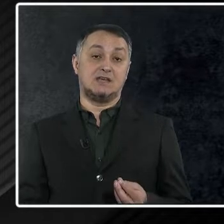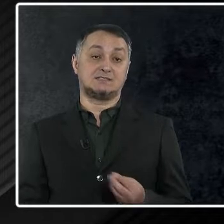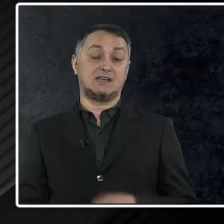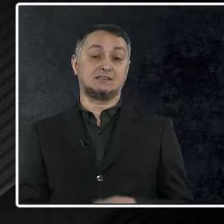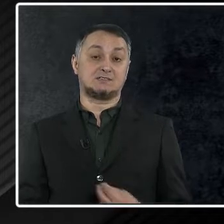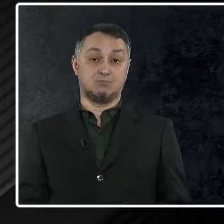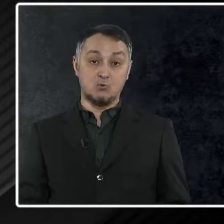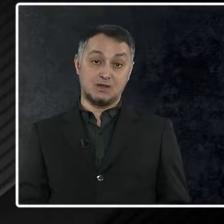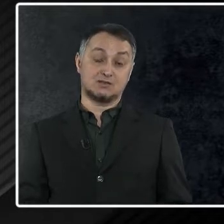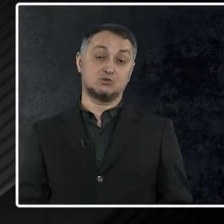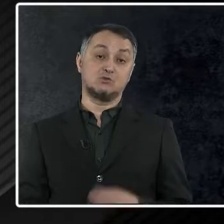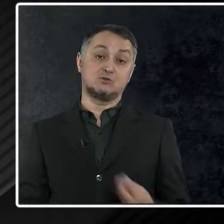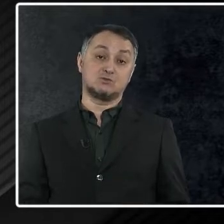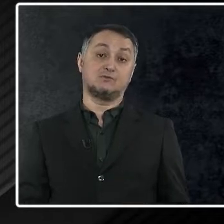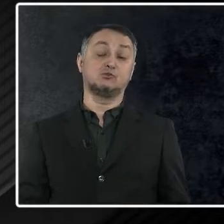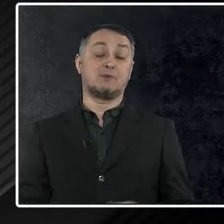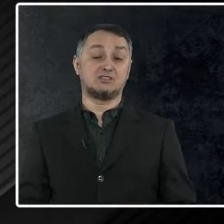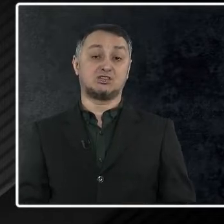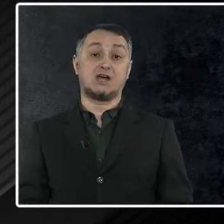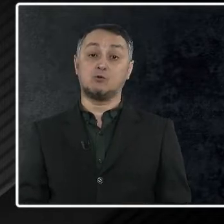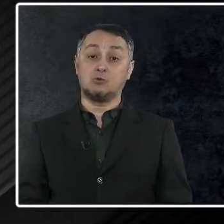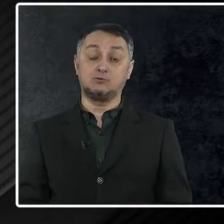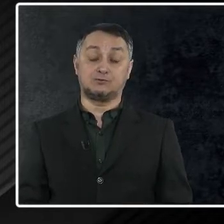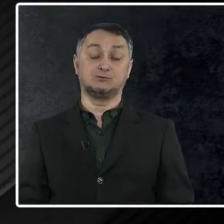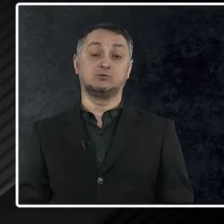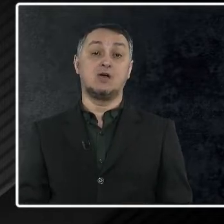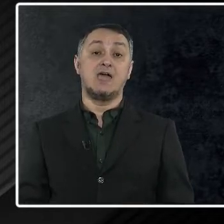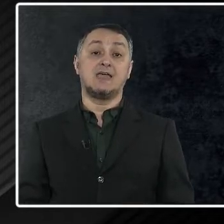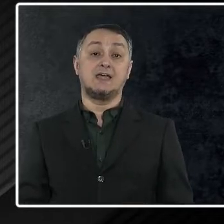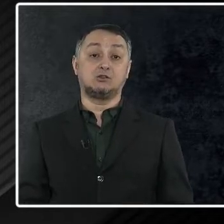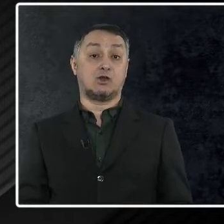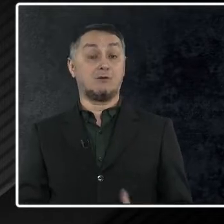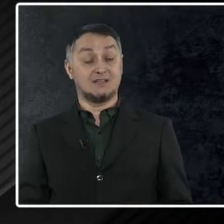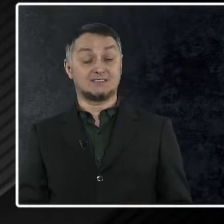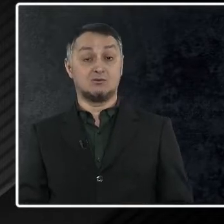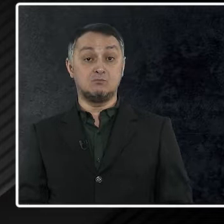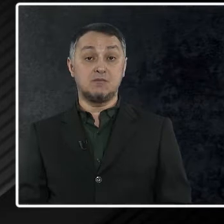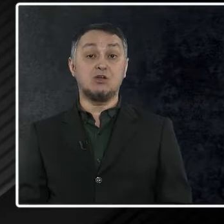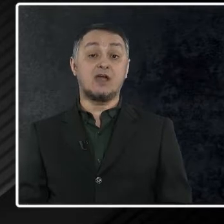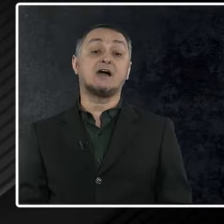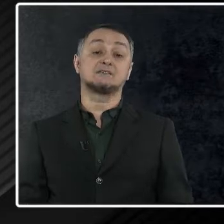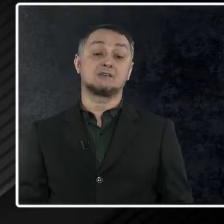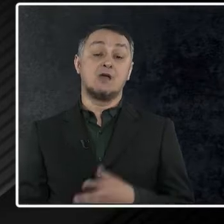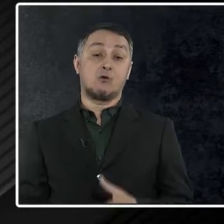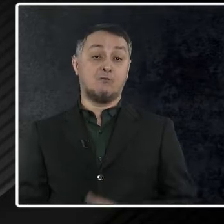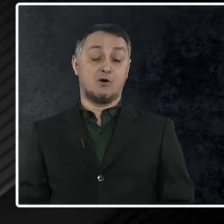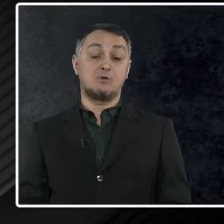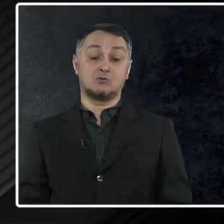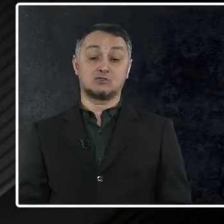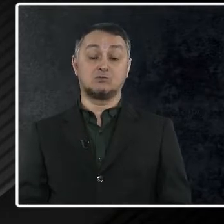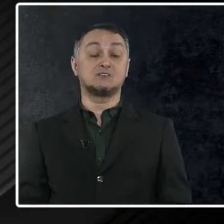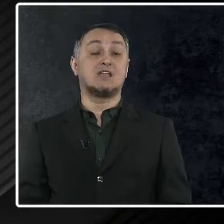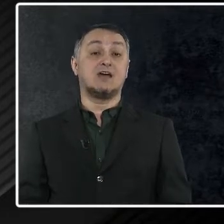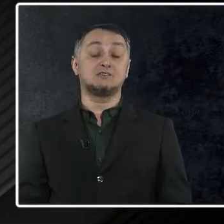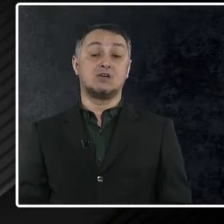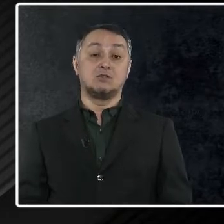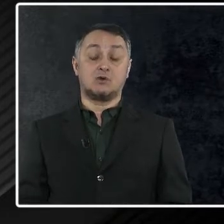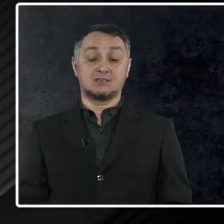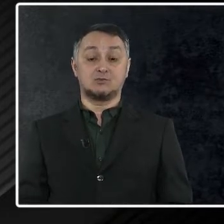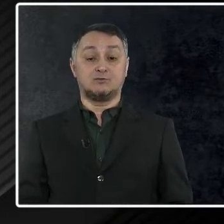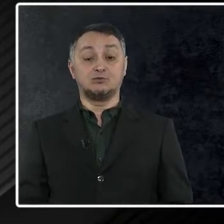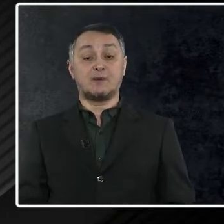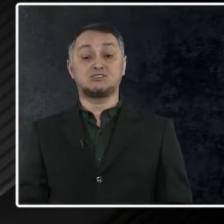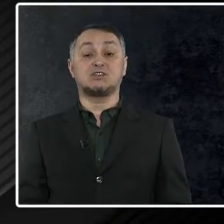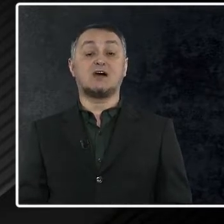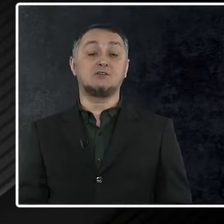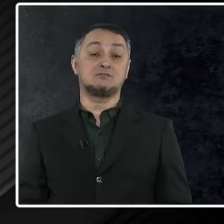de receitas públicas oriundas do fundo partidário ou do fundo eleitoral, elas são milionárias. Conforme consta no slide, no